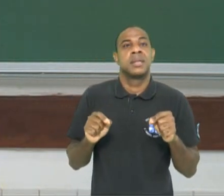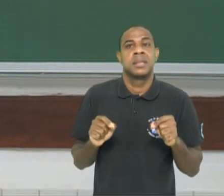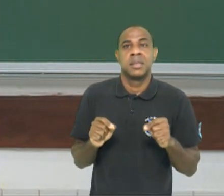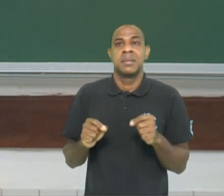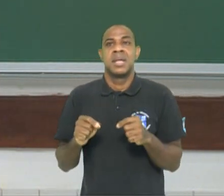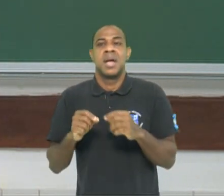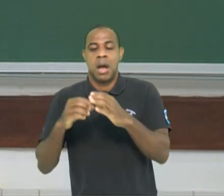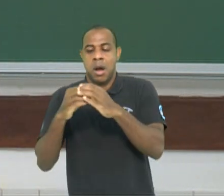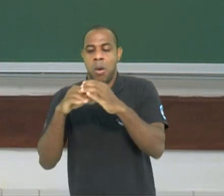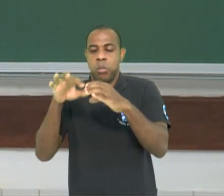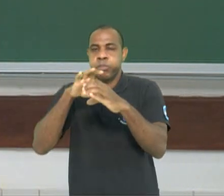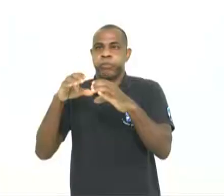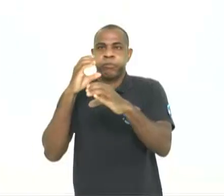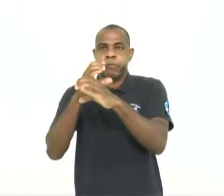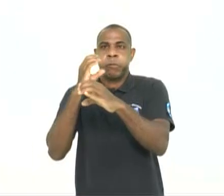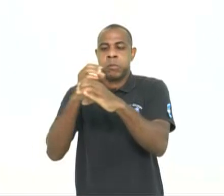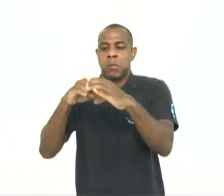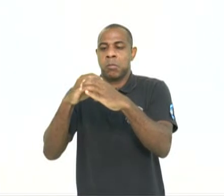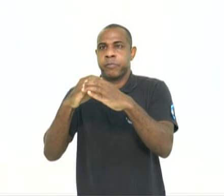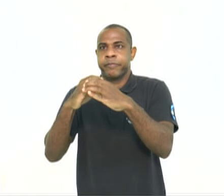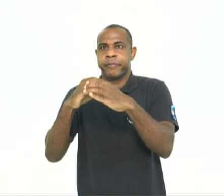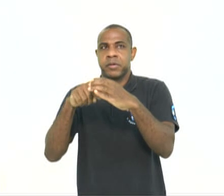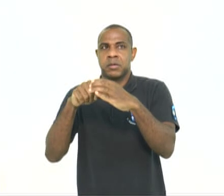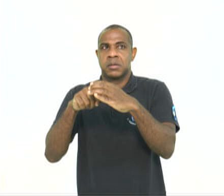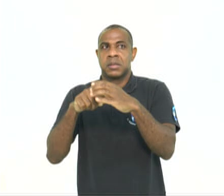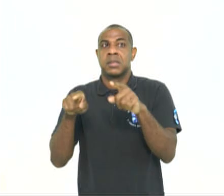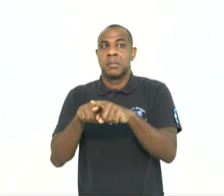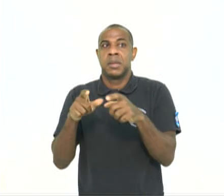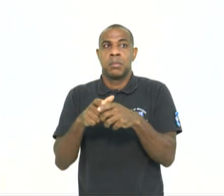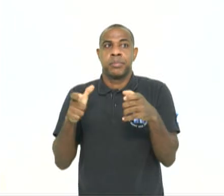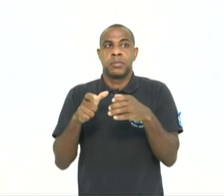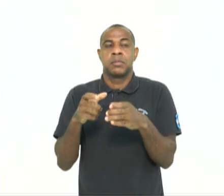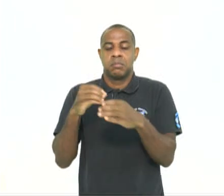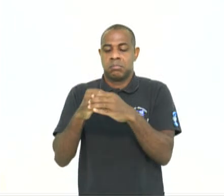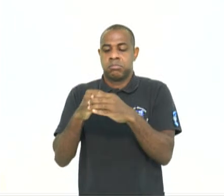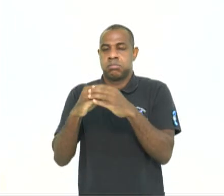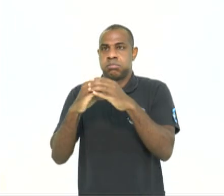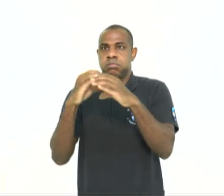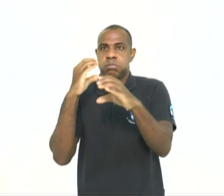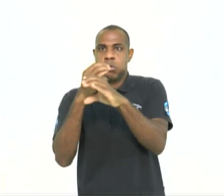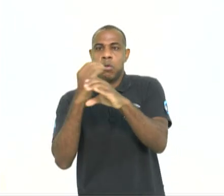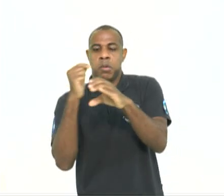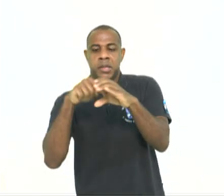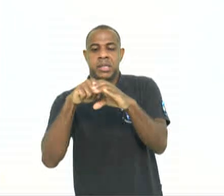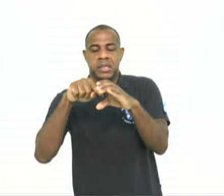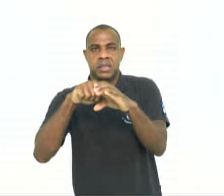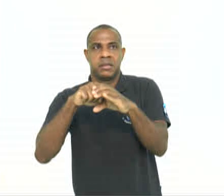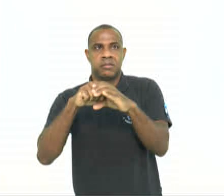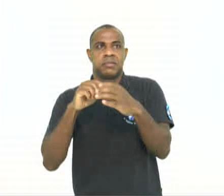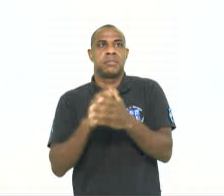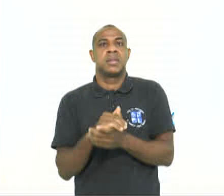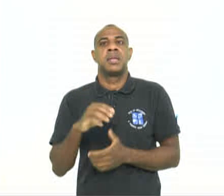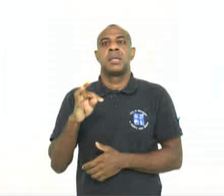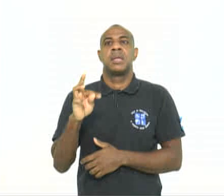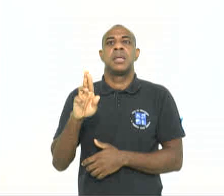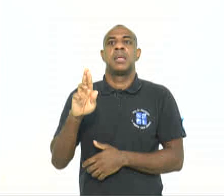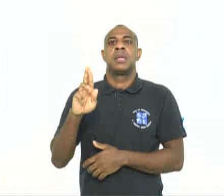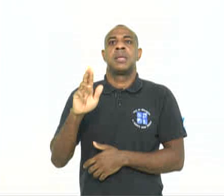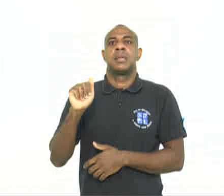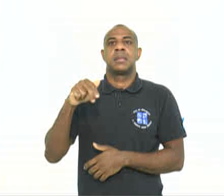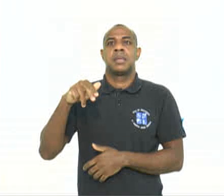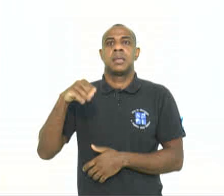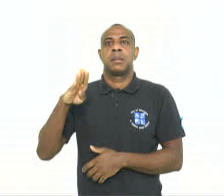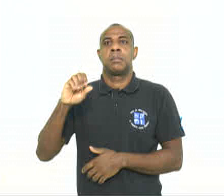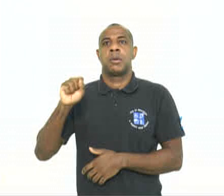sangue, os fatores de coagulação, gerando o processo de trombose, de entupimento, de formação de trombos, né, com o processo ali de trombose. Muito bem, já emendando